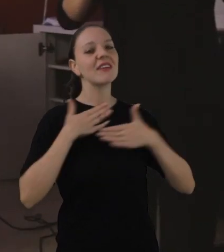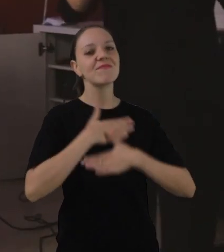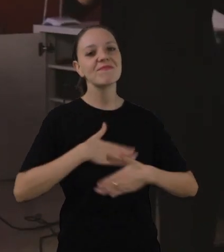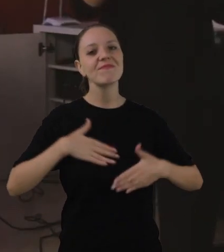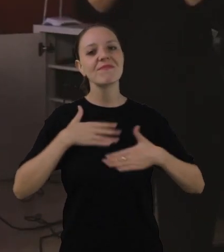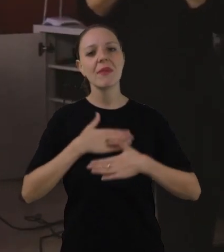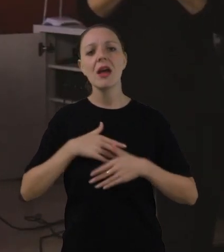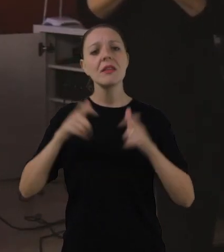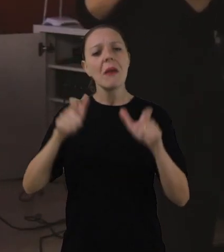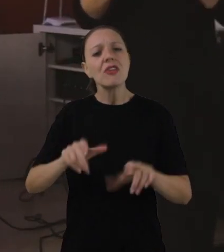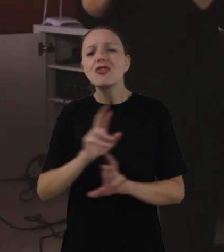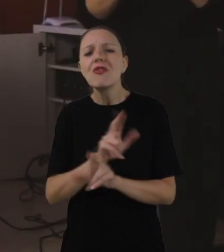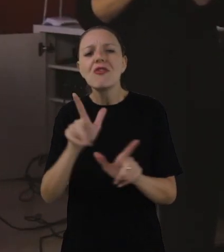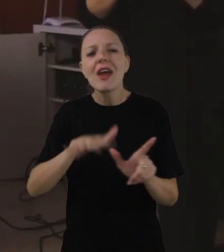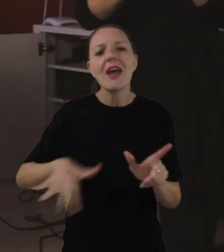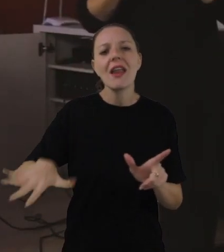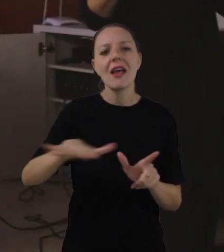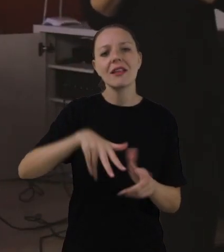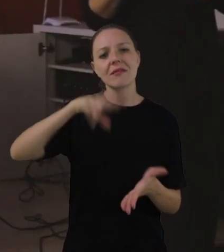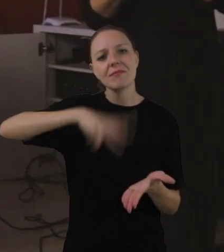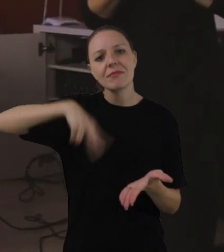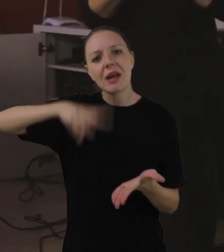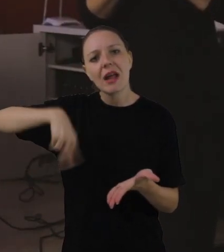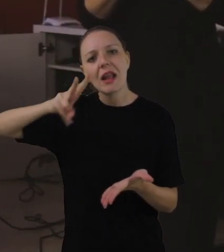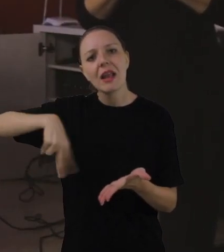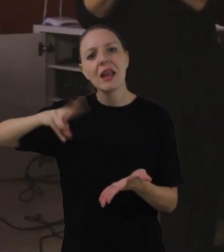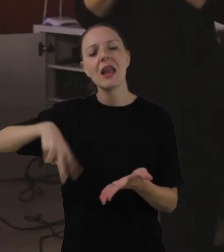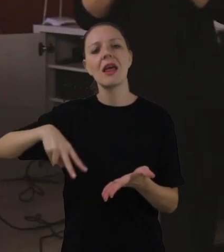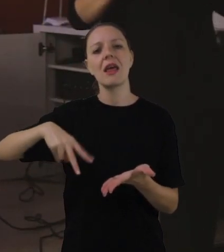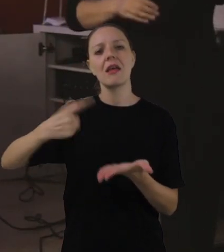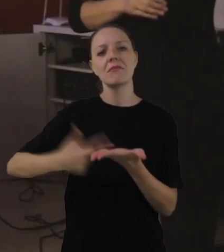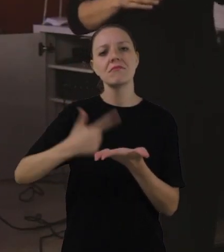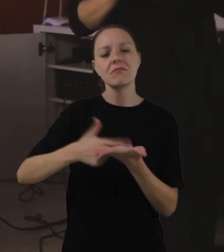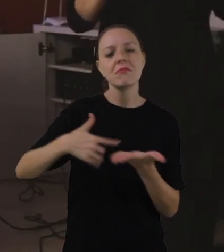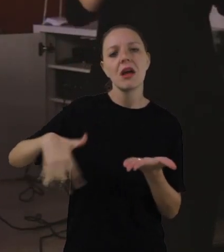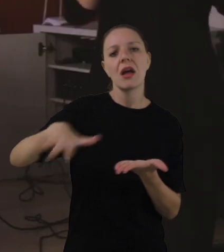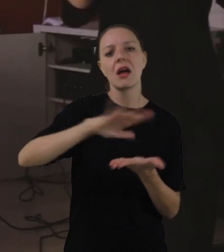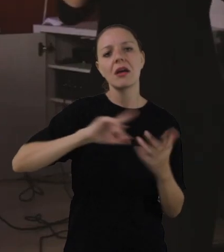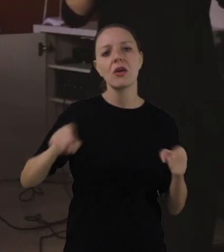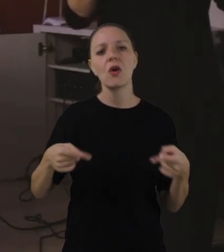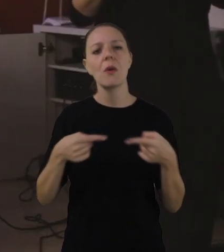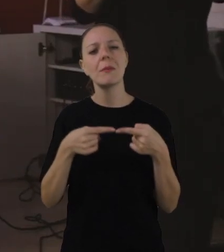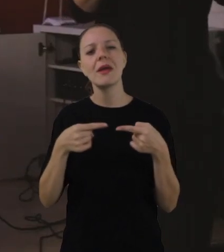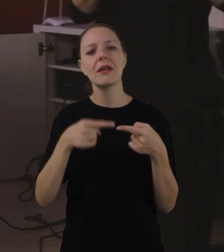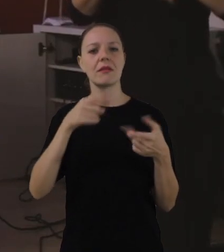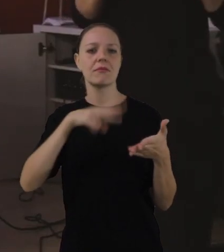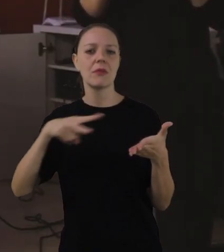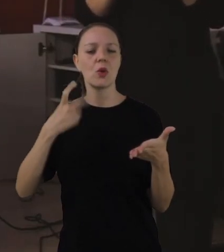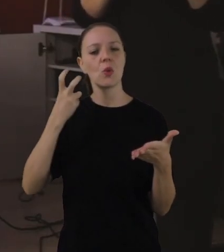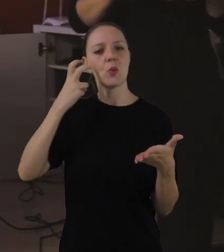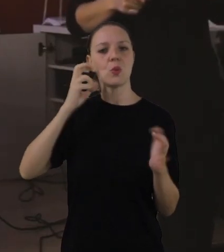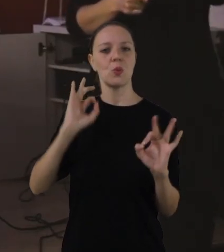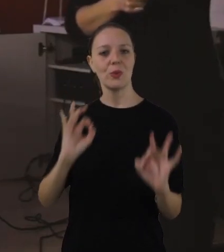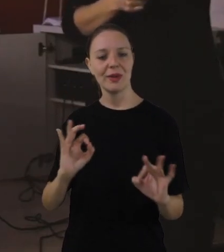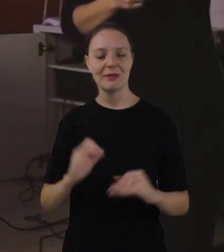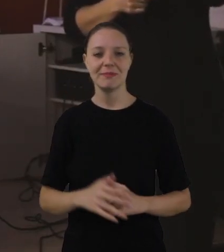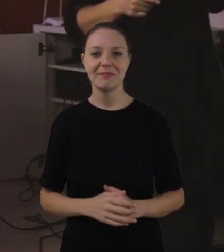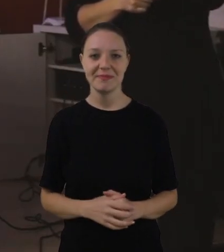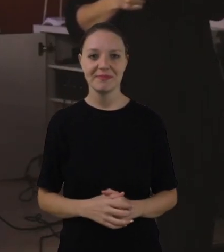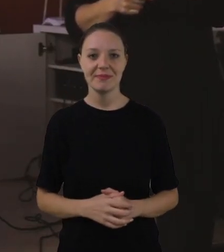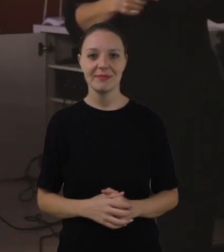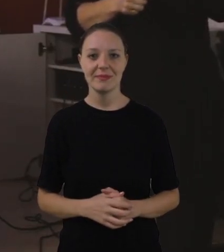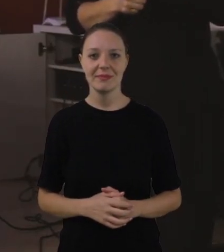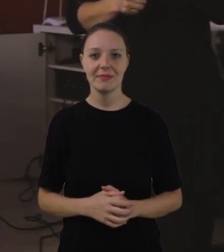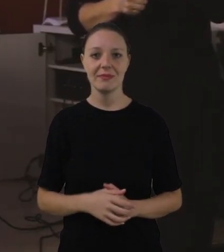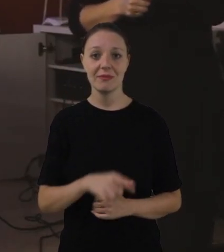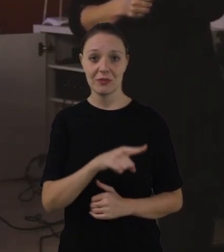escola, de acesso a livros, de acesso a ambientes voltados para leitura e cultura. Vocês vão conhecer que vale